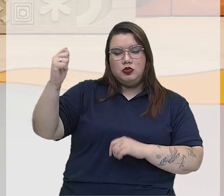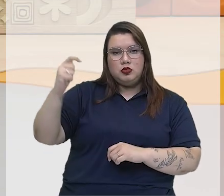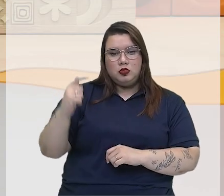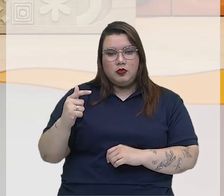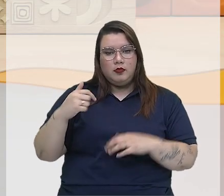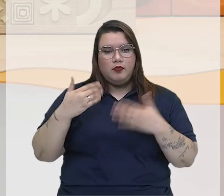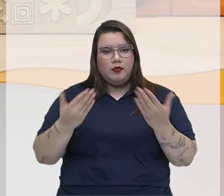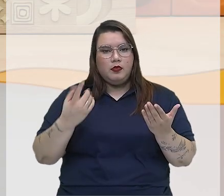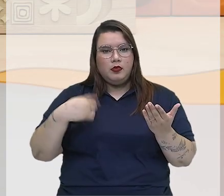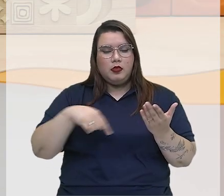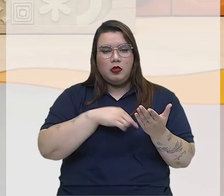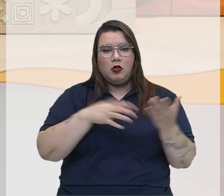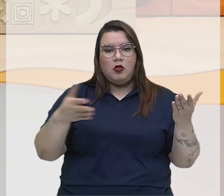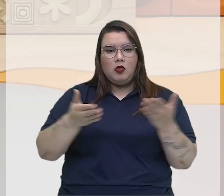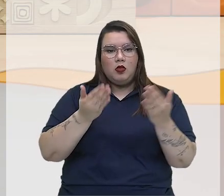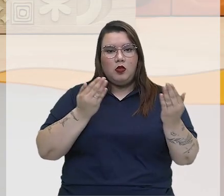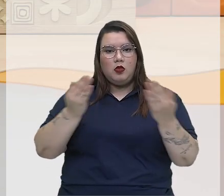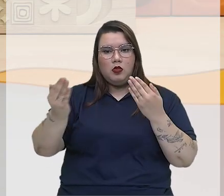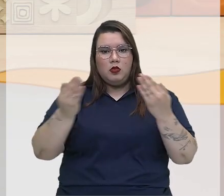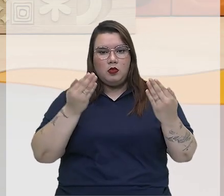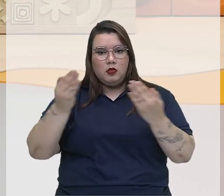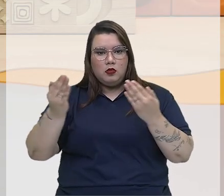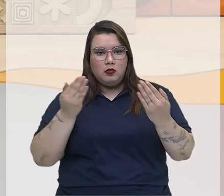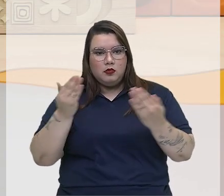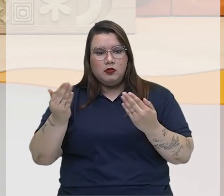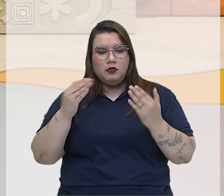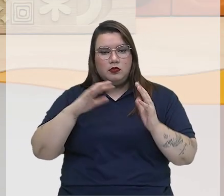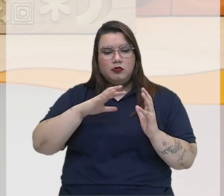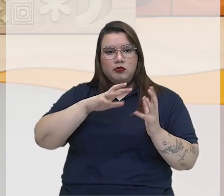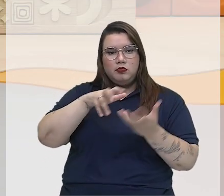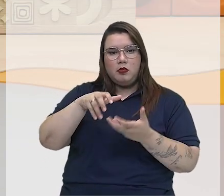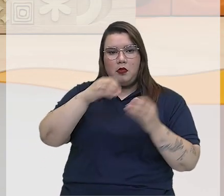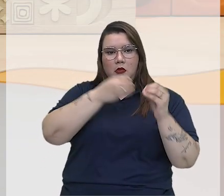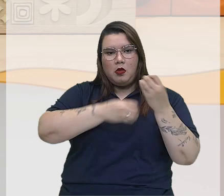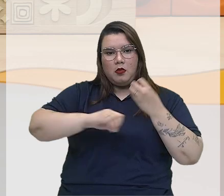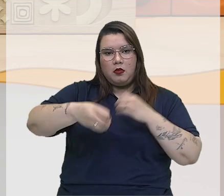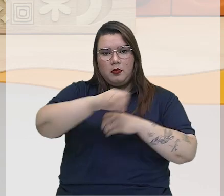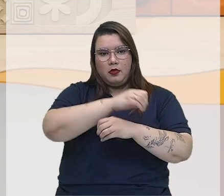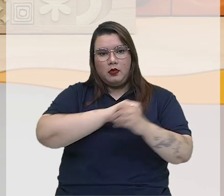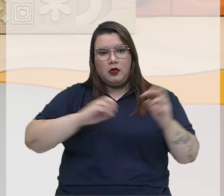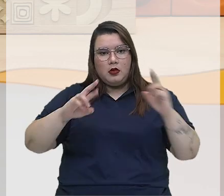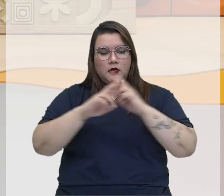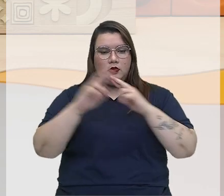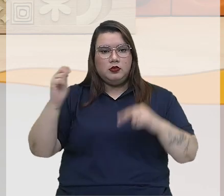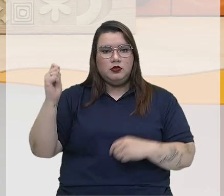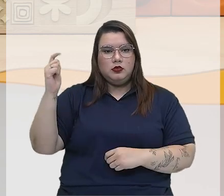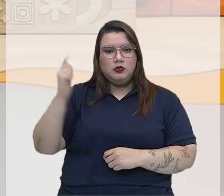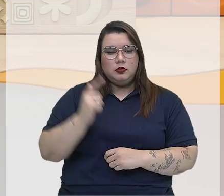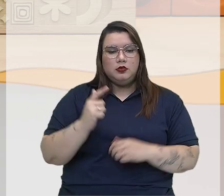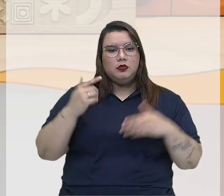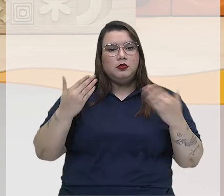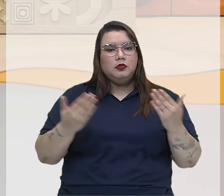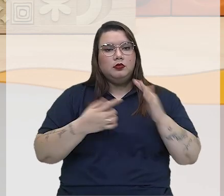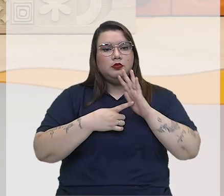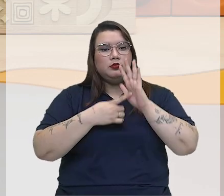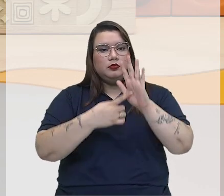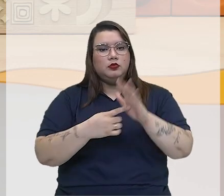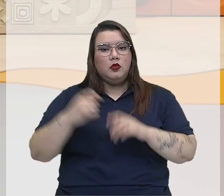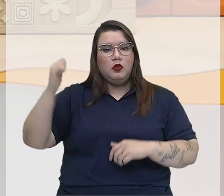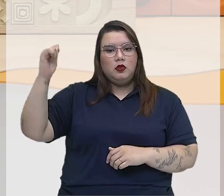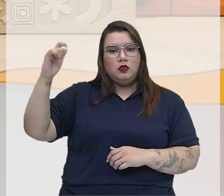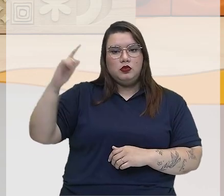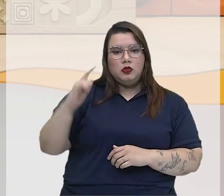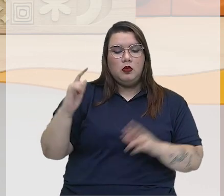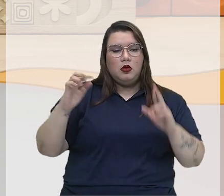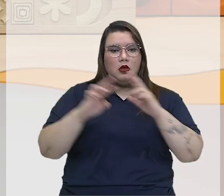Sol. Só para a gente fazer agora um comparativo do tamanho dos nossos planetas em relação ao nosso Sol, olha só o tamanho